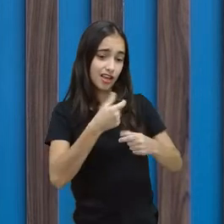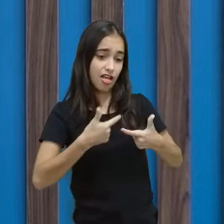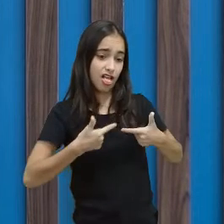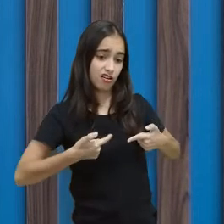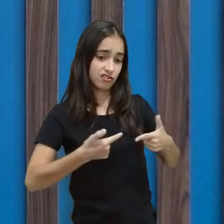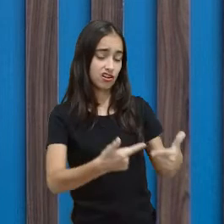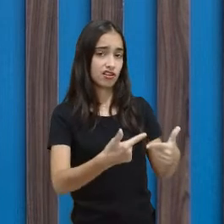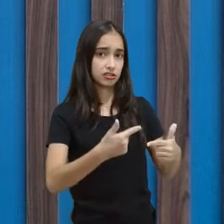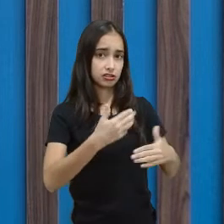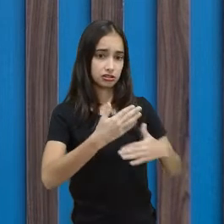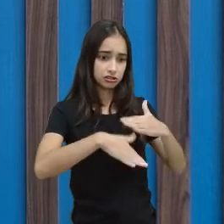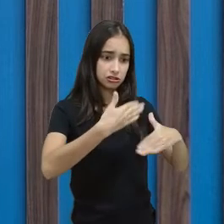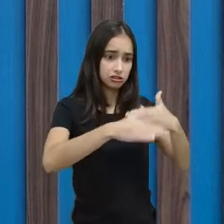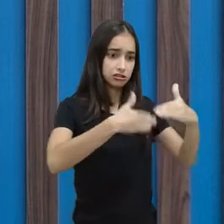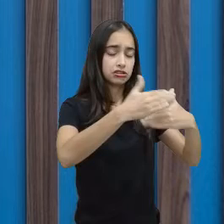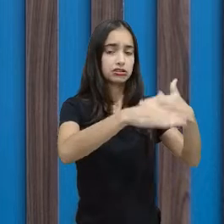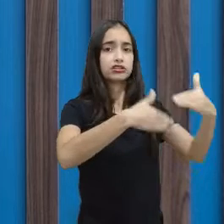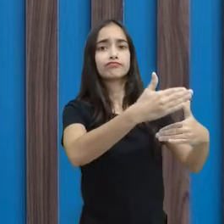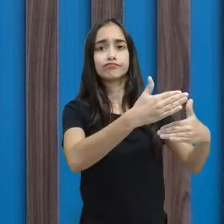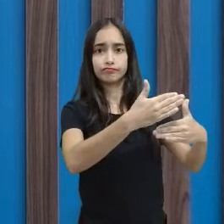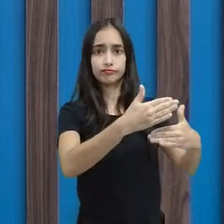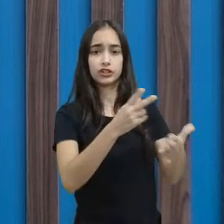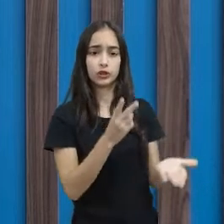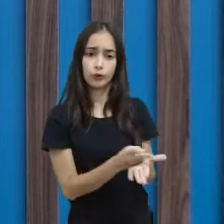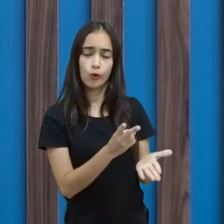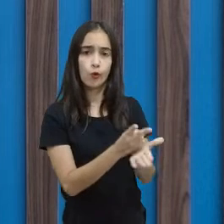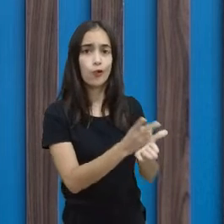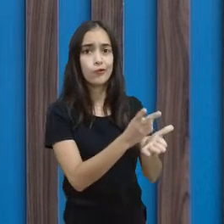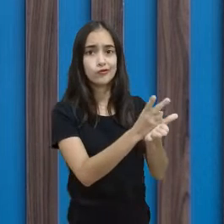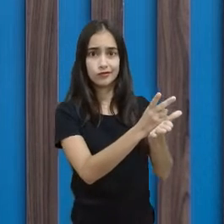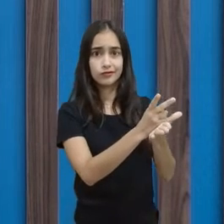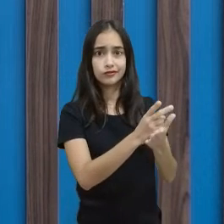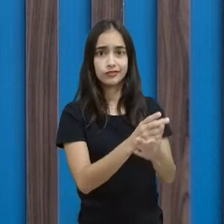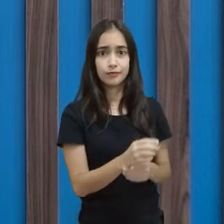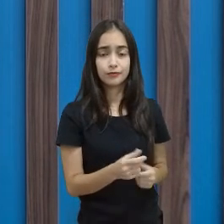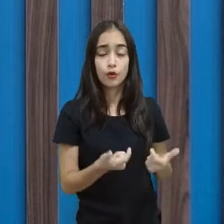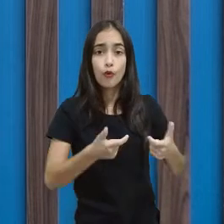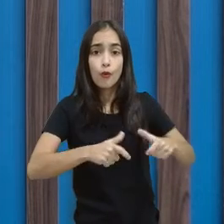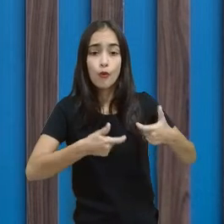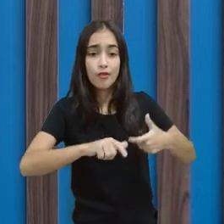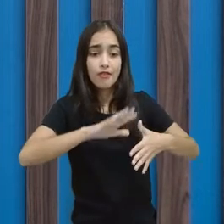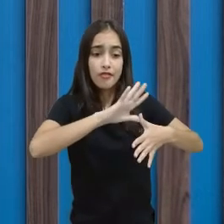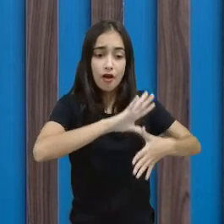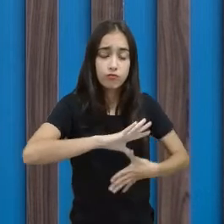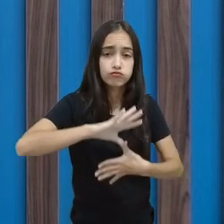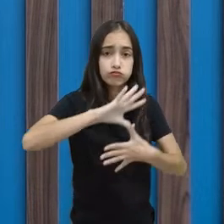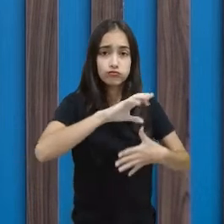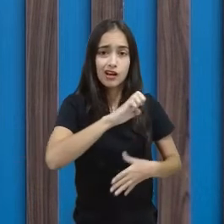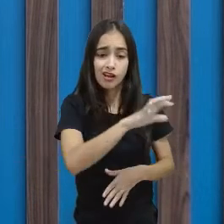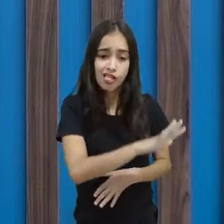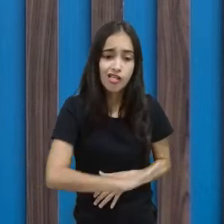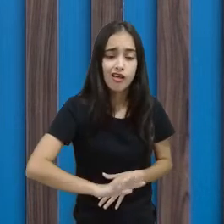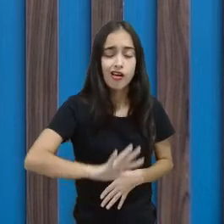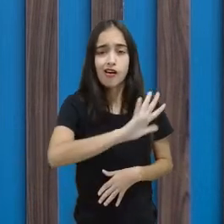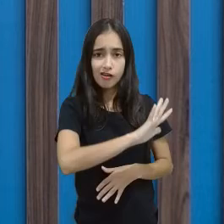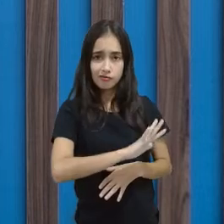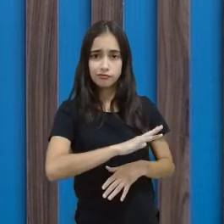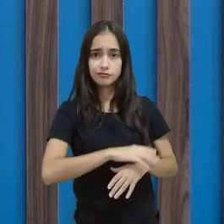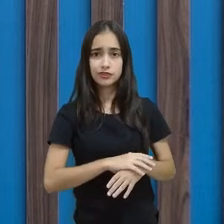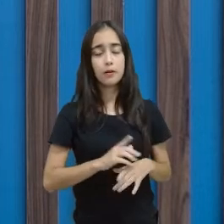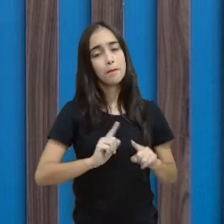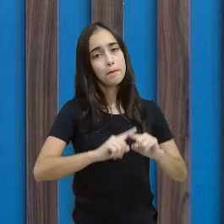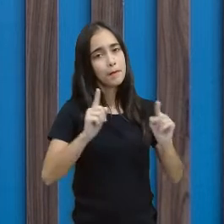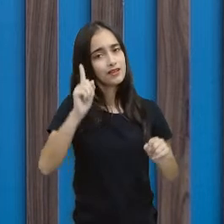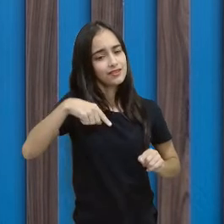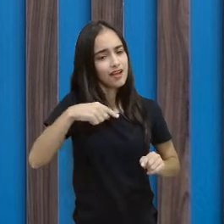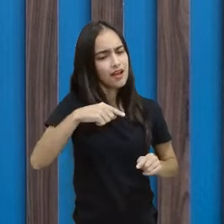se estendendo ao norte da África, ao Oriente, Extremo Oriente ali no Japão, tal, mas são situações que a gente vai falando aos poucos, tá